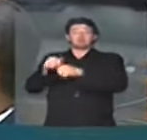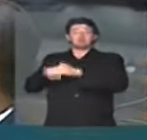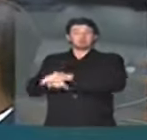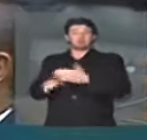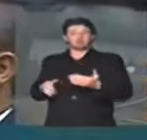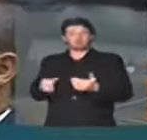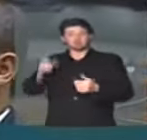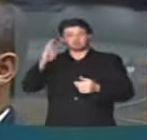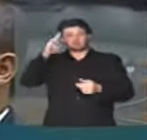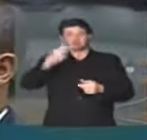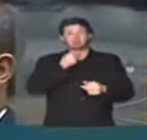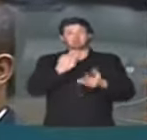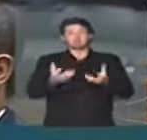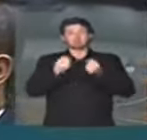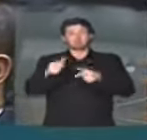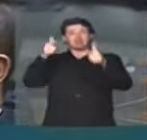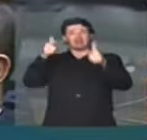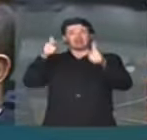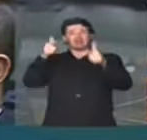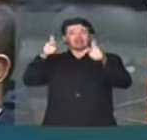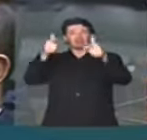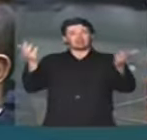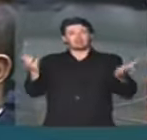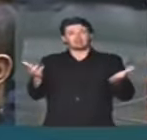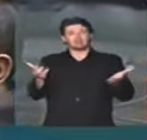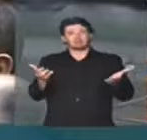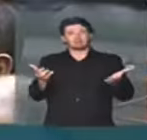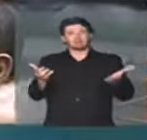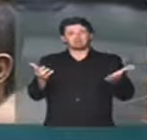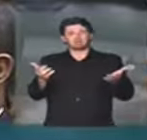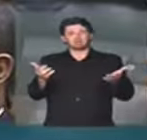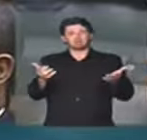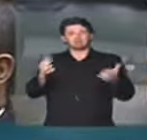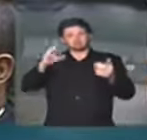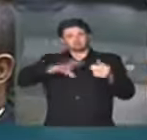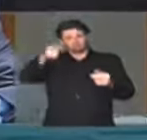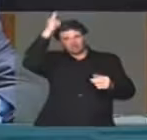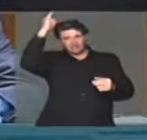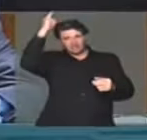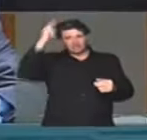engavetado. Vossa Excelência não pode receber esses ataques, não, é? Vossa Excelência